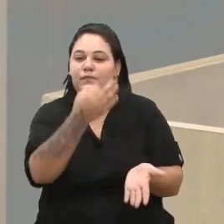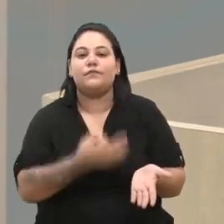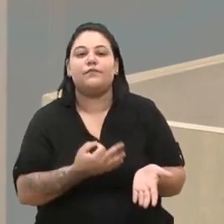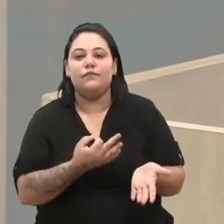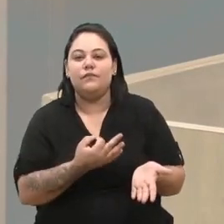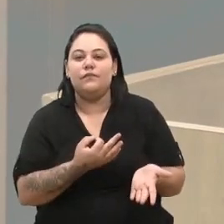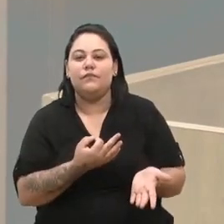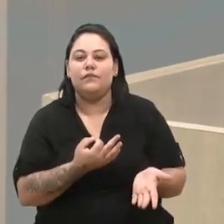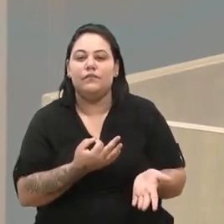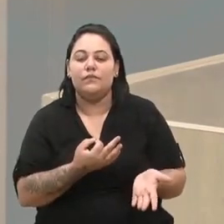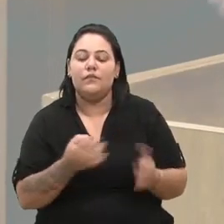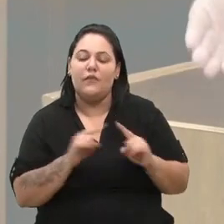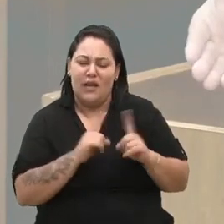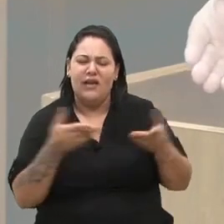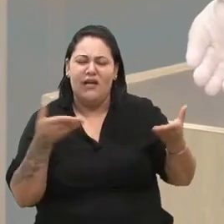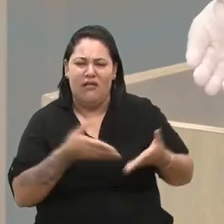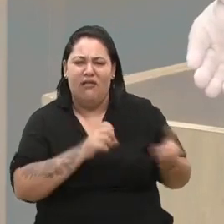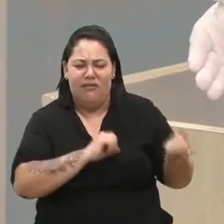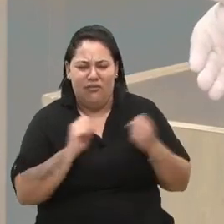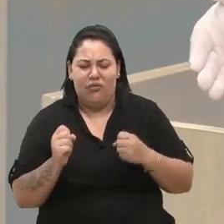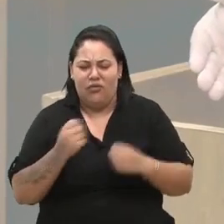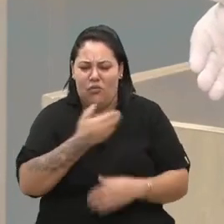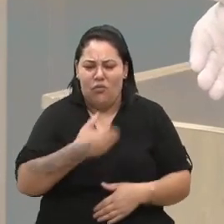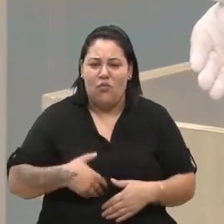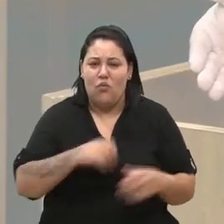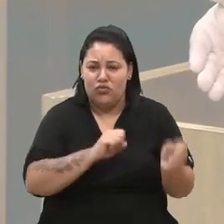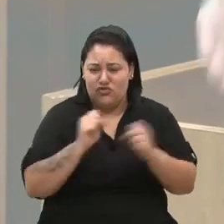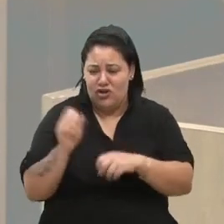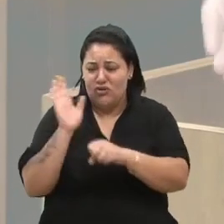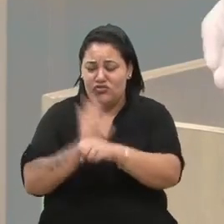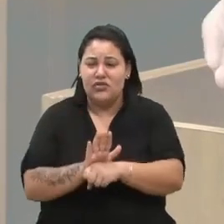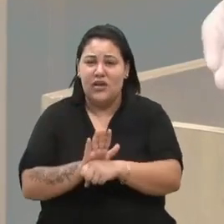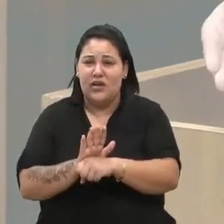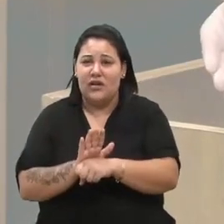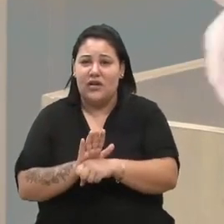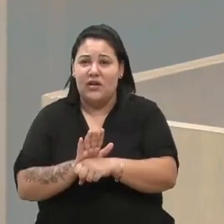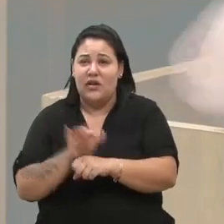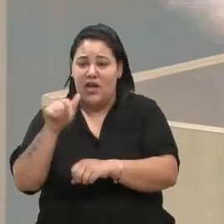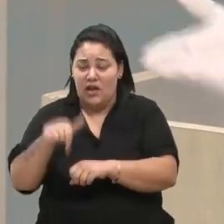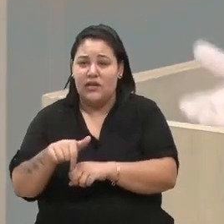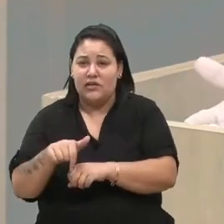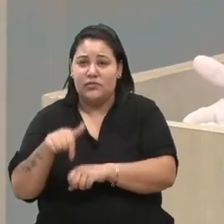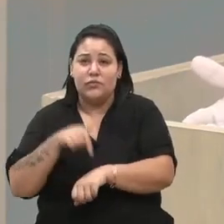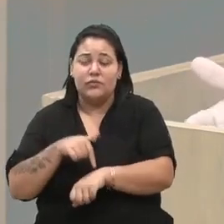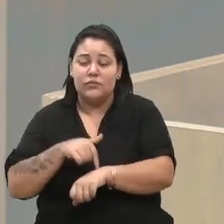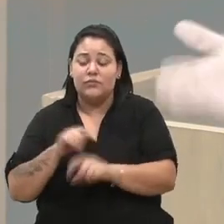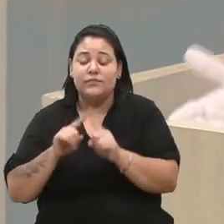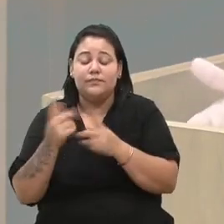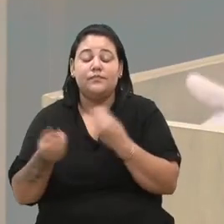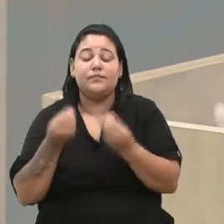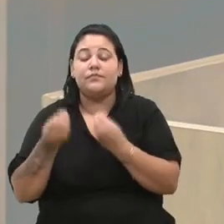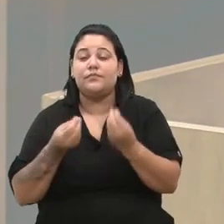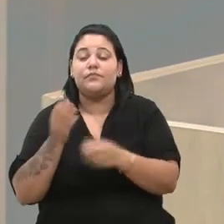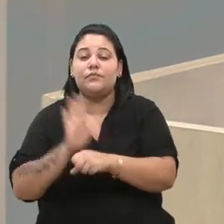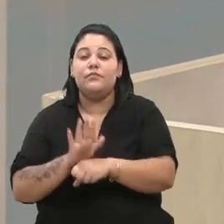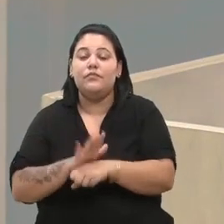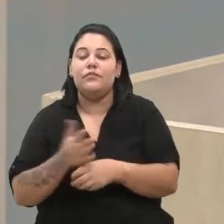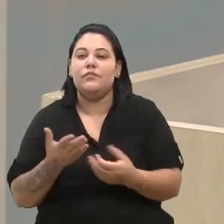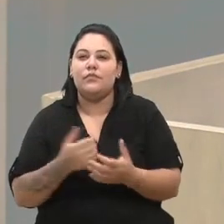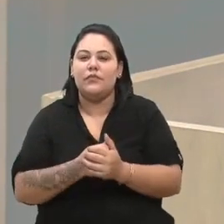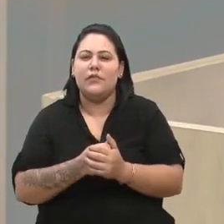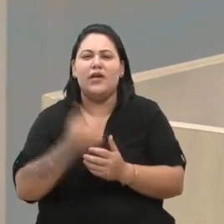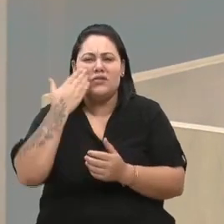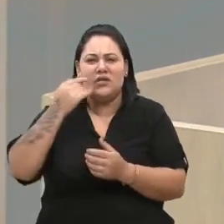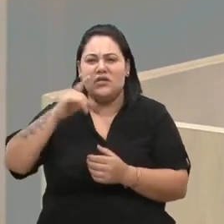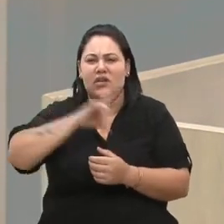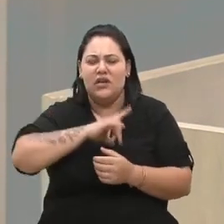Agora, que o poder público poderia ajudar naquele momento? Sim, poderia. Mas aonde? O que eu ia buscar? Eu sei que tem